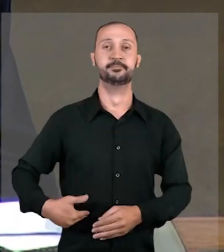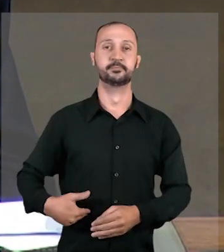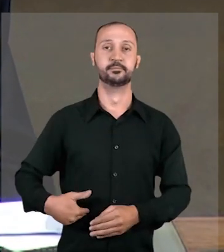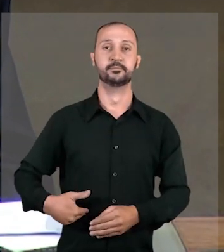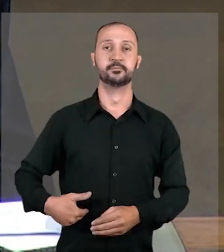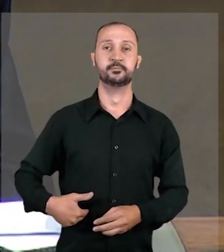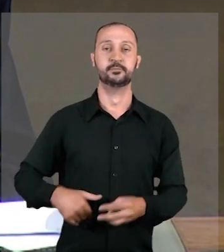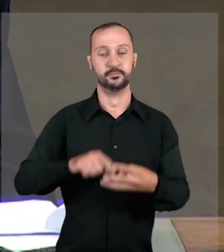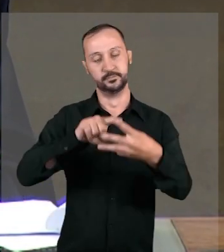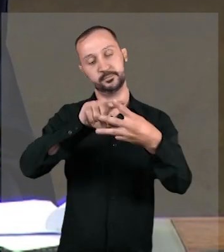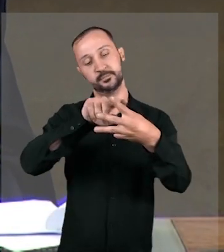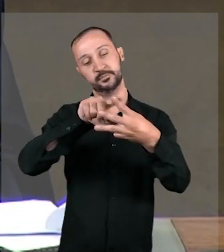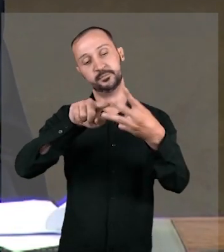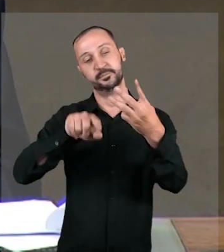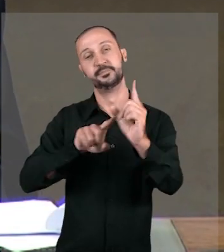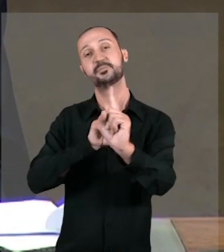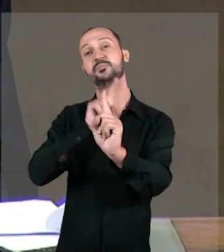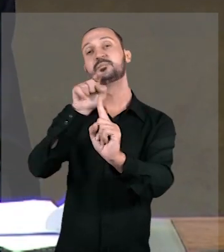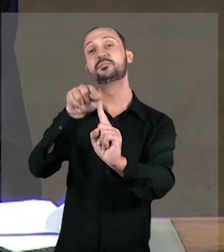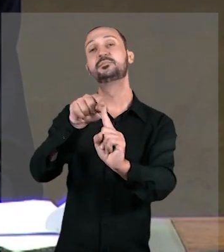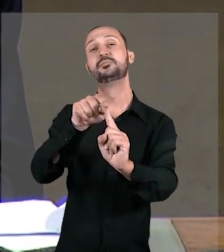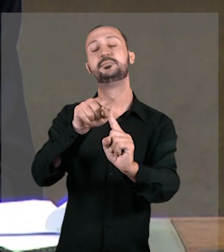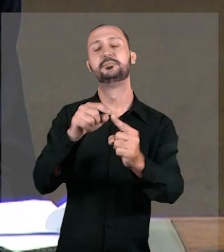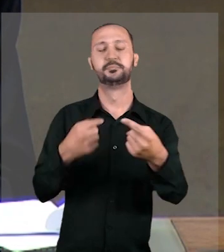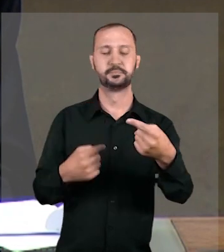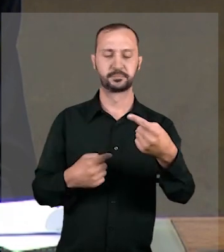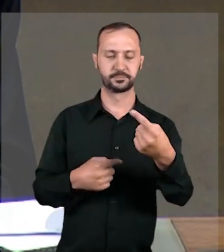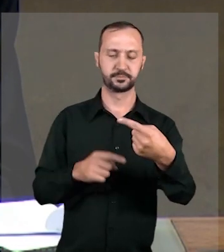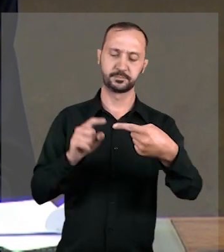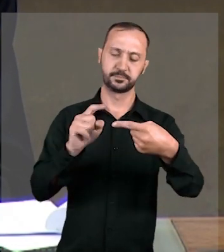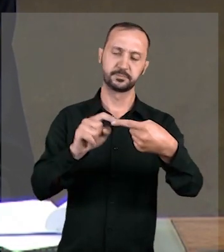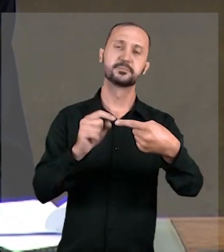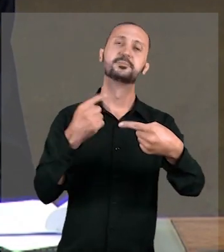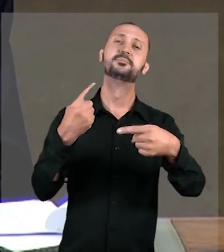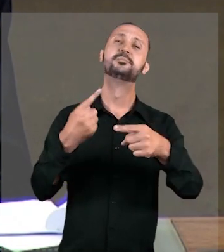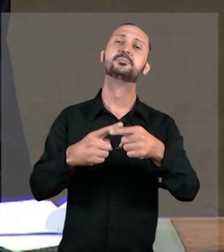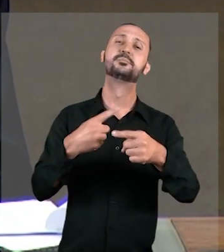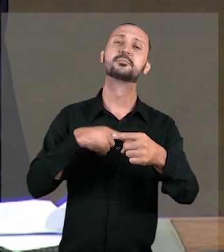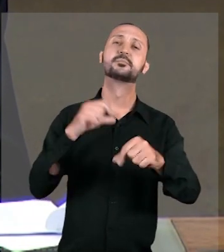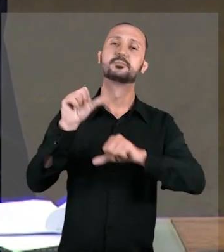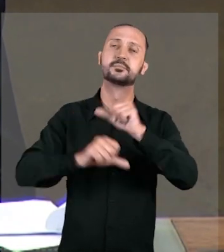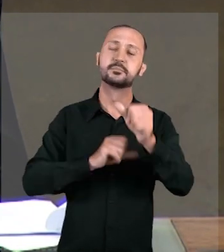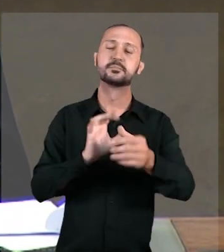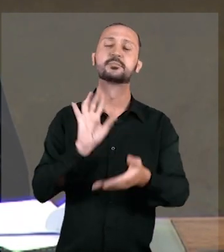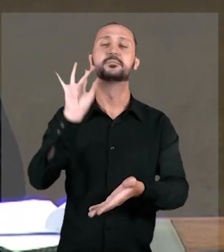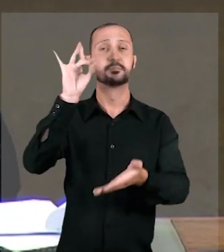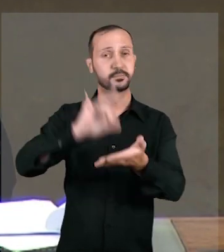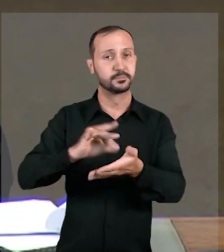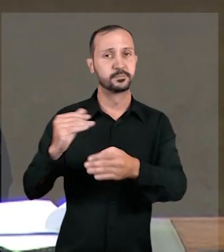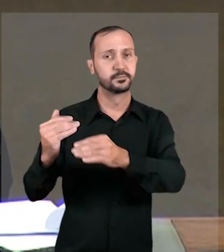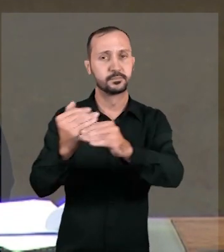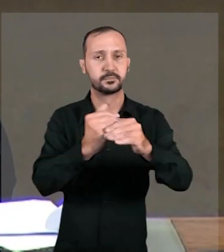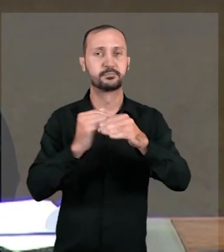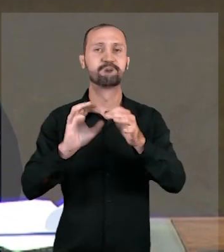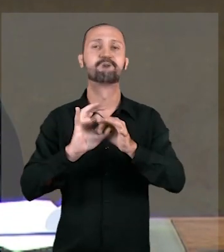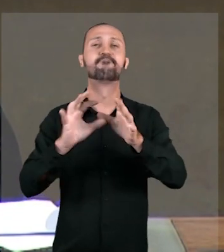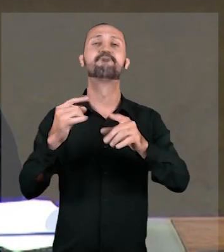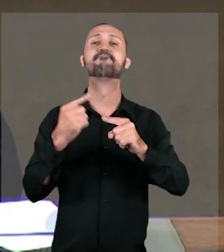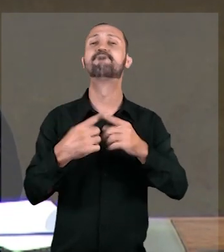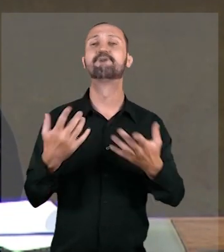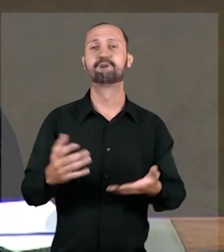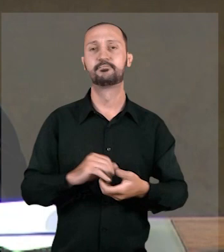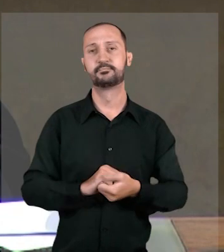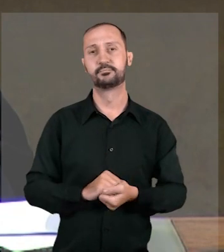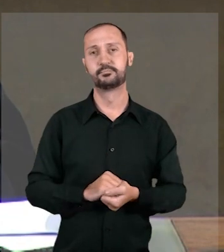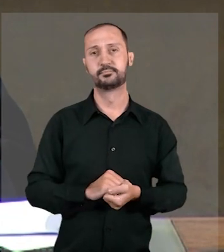são os 3 objetivos. Por que aumentar a legitimidade democrática do sistema? Porque